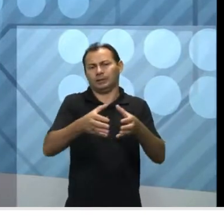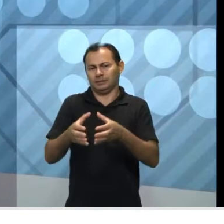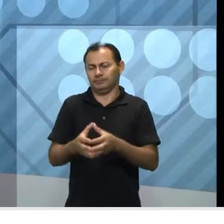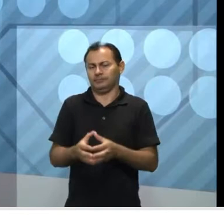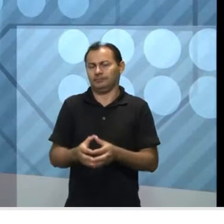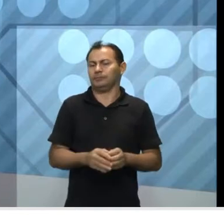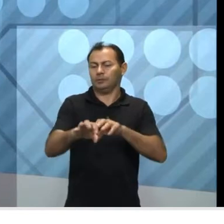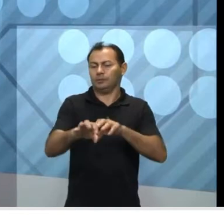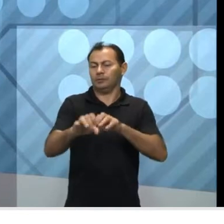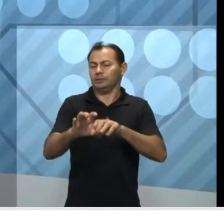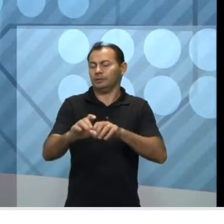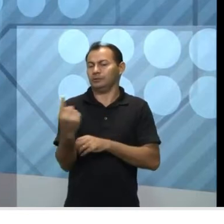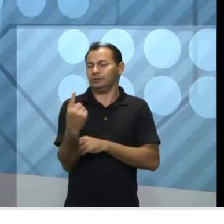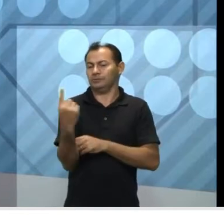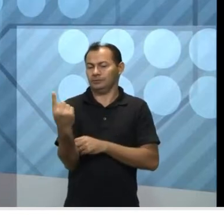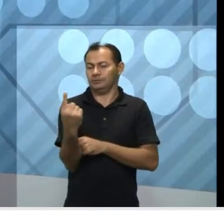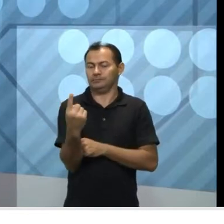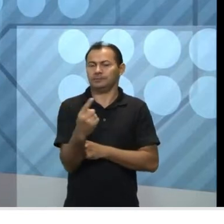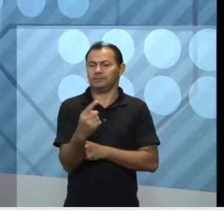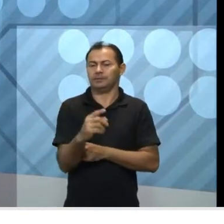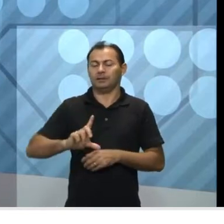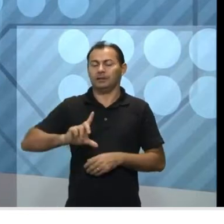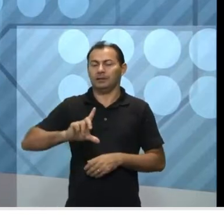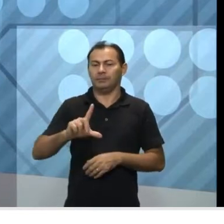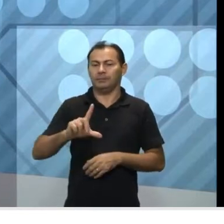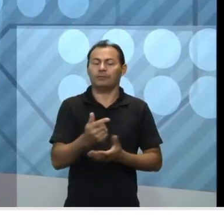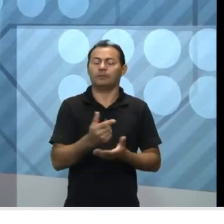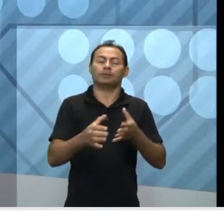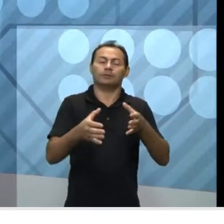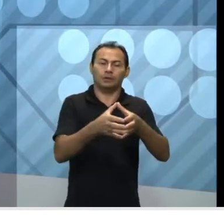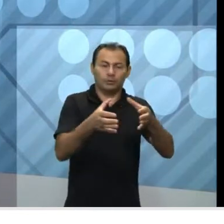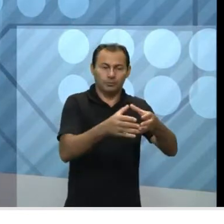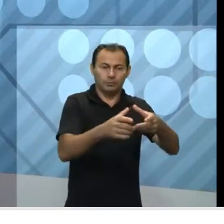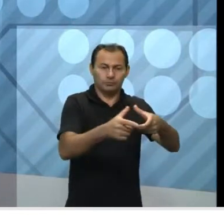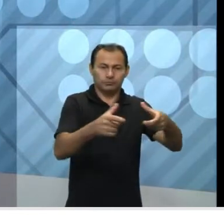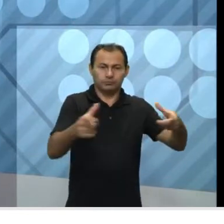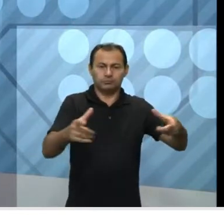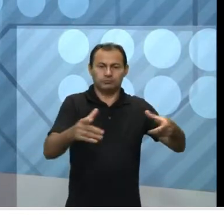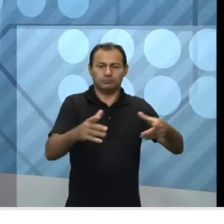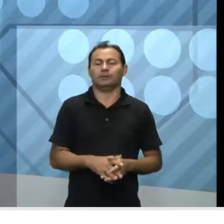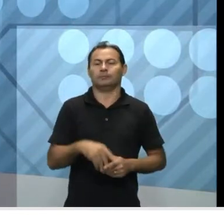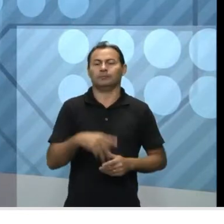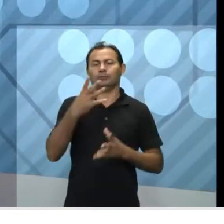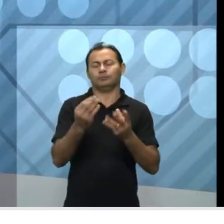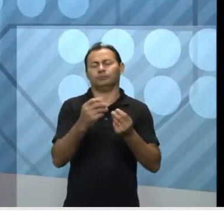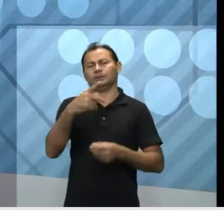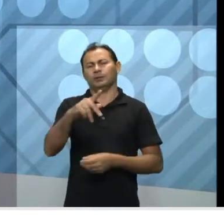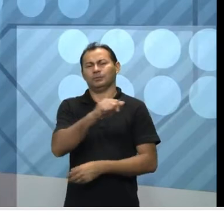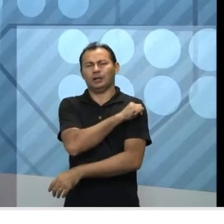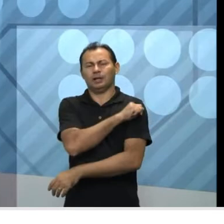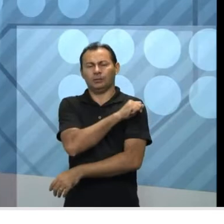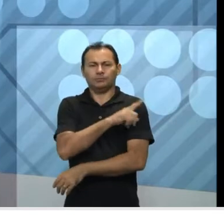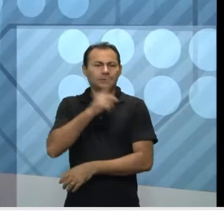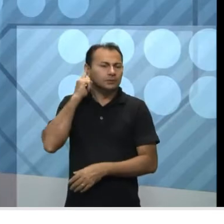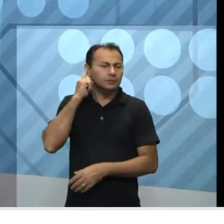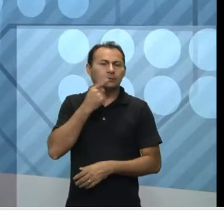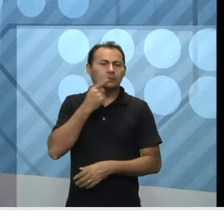Lepie, coletivo, e muitos dos seus alunos surdos se tornaram educadores e que